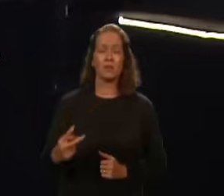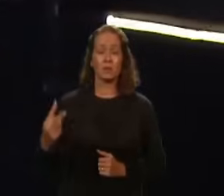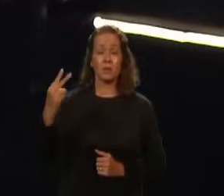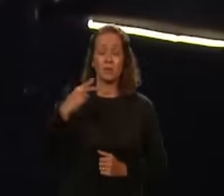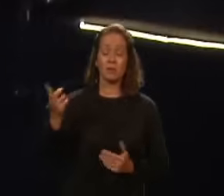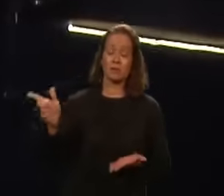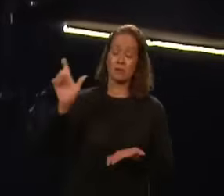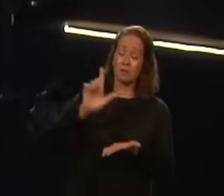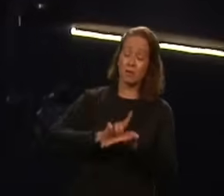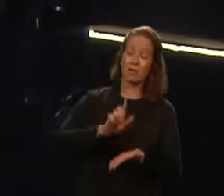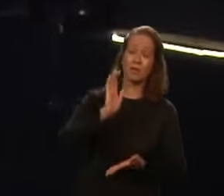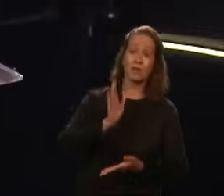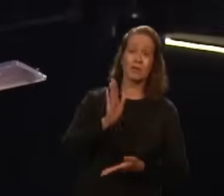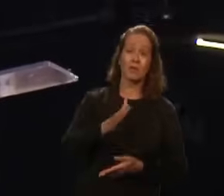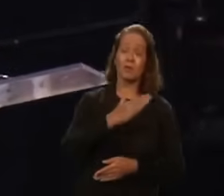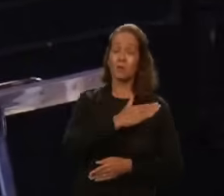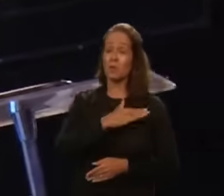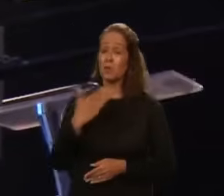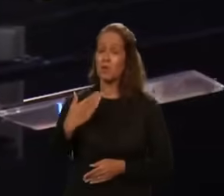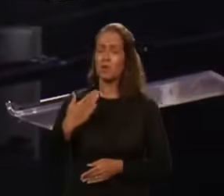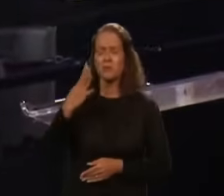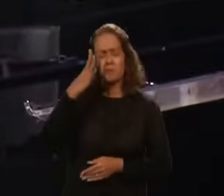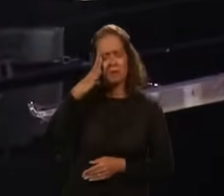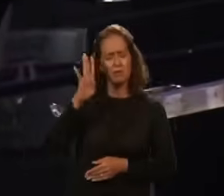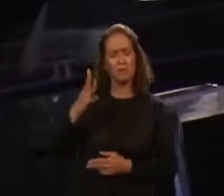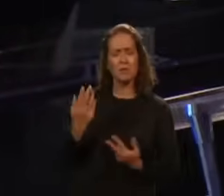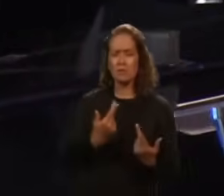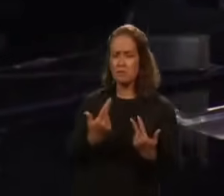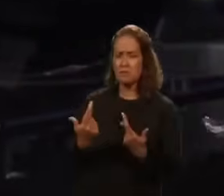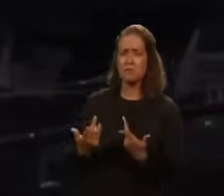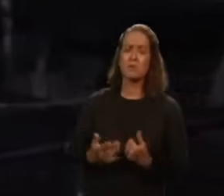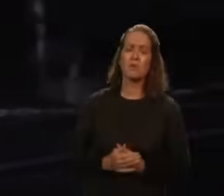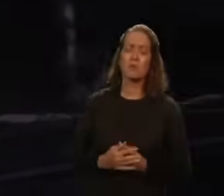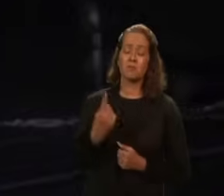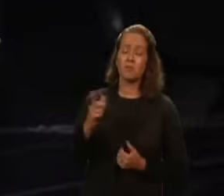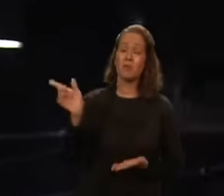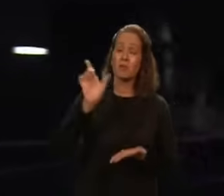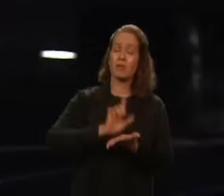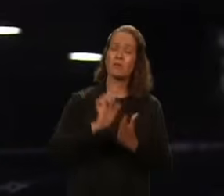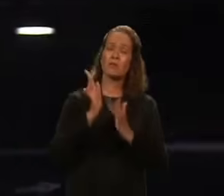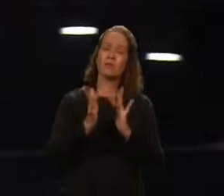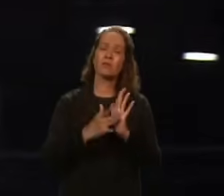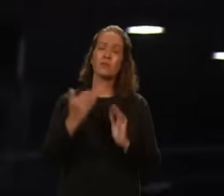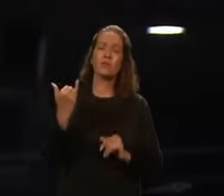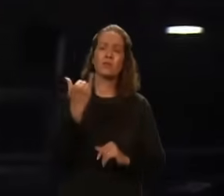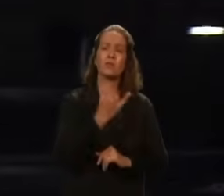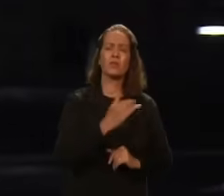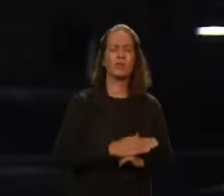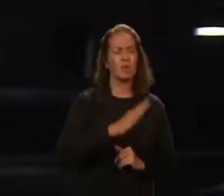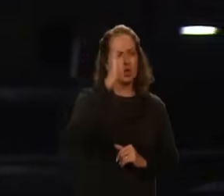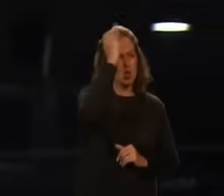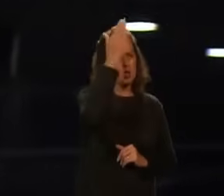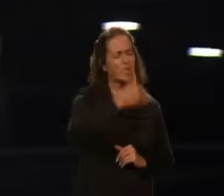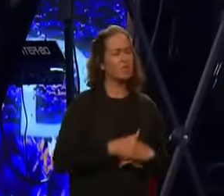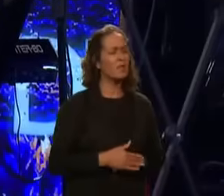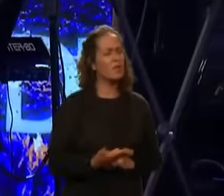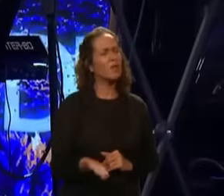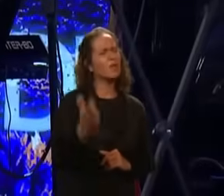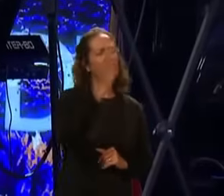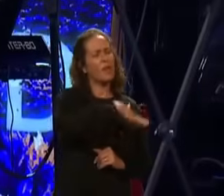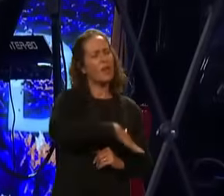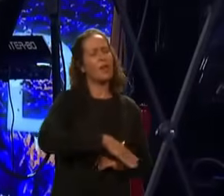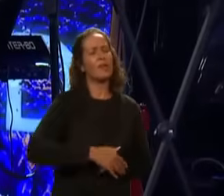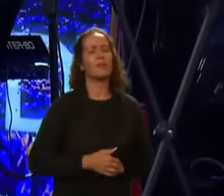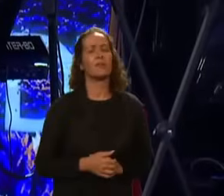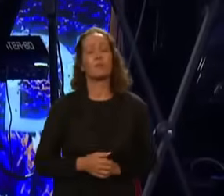esteve morto 4 dias. Um Lázaro que Jesus falou: Lucinho, sai para fora. Hoje